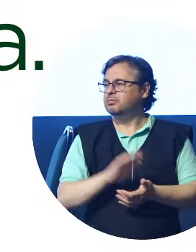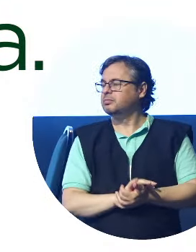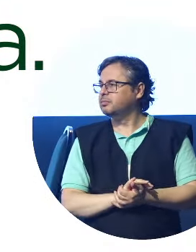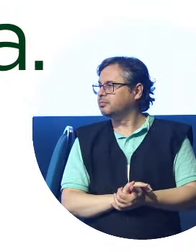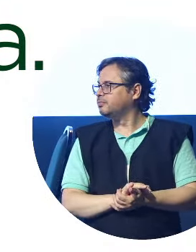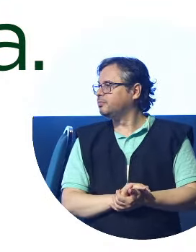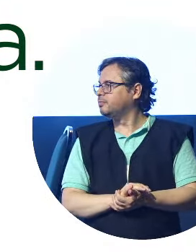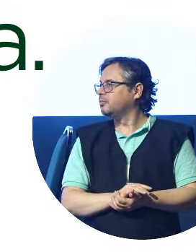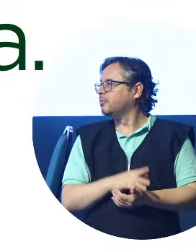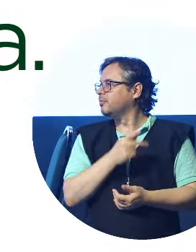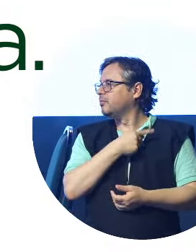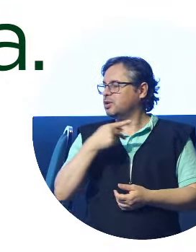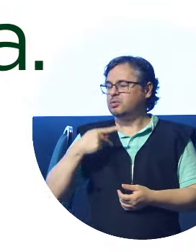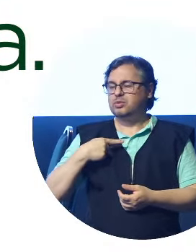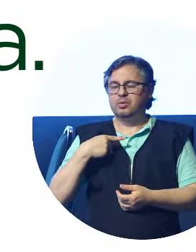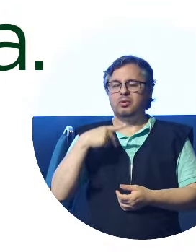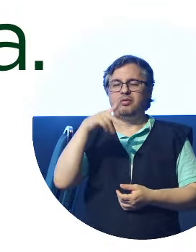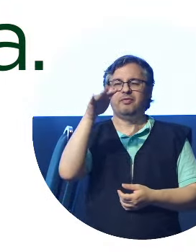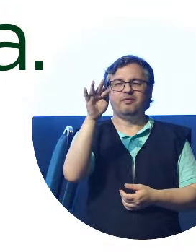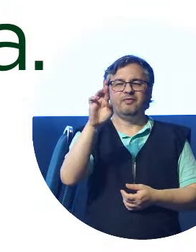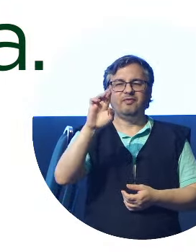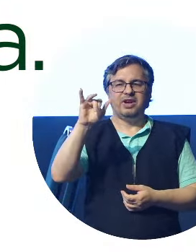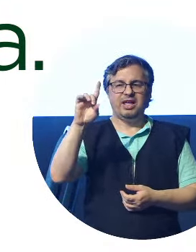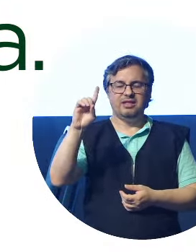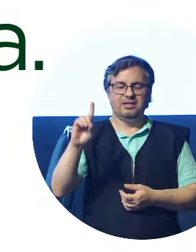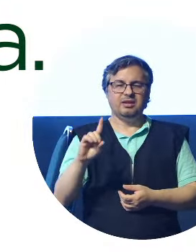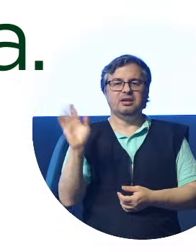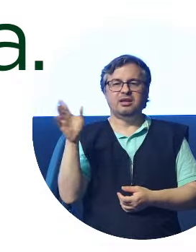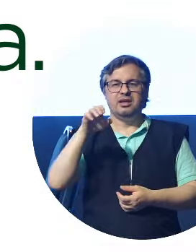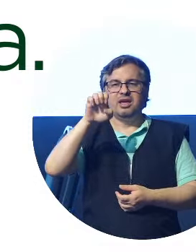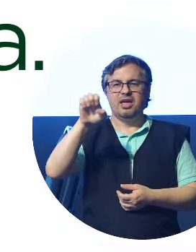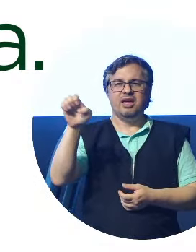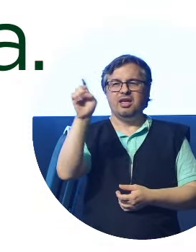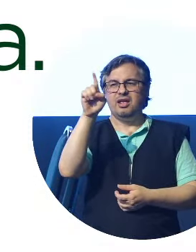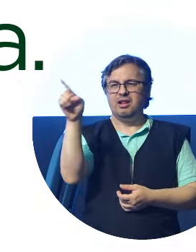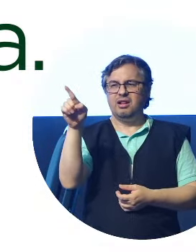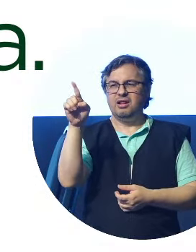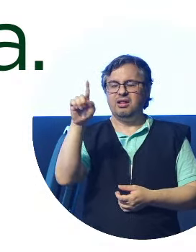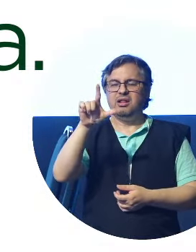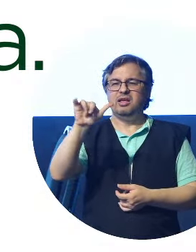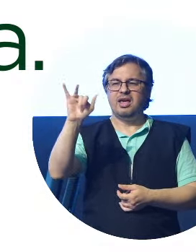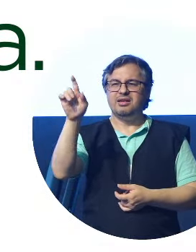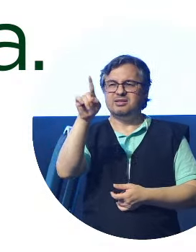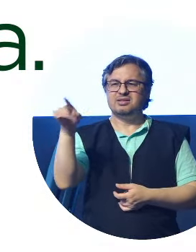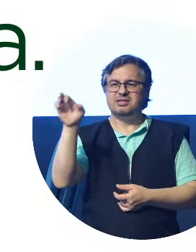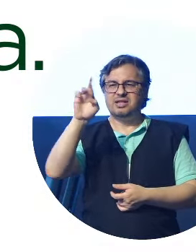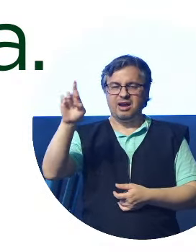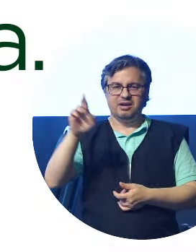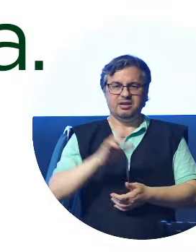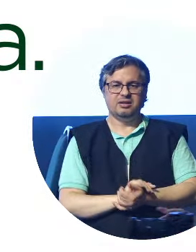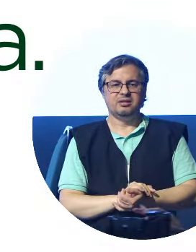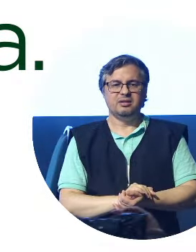Vem cá, filho. O pastor Fred da Memorial de Macaé e o pastor Eliezer Vito, da Primeira da Penha. Eu perguntei